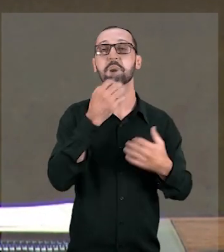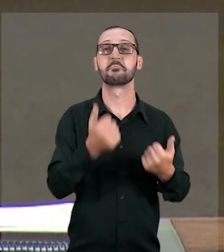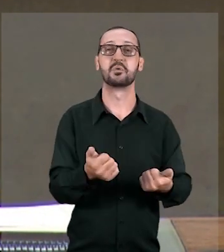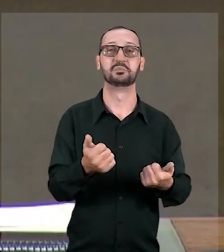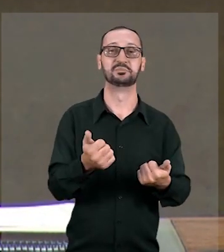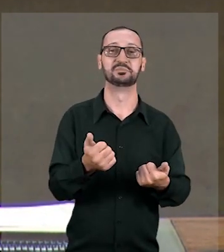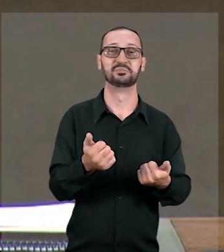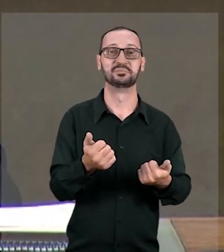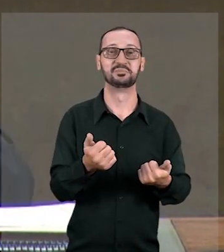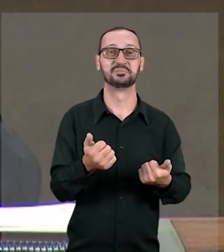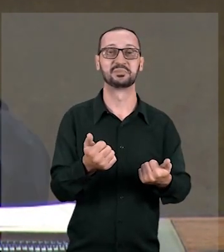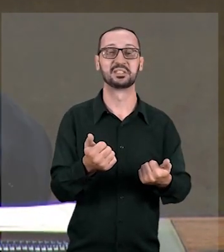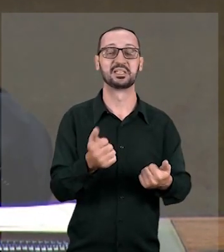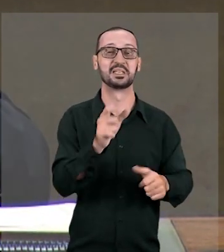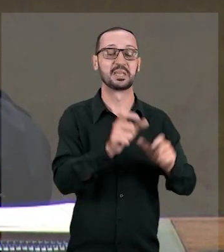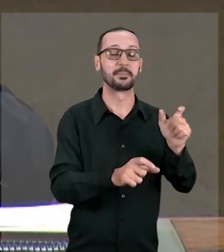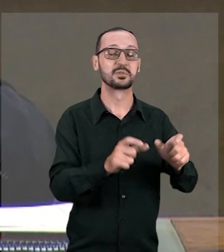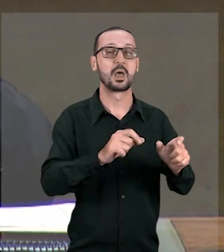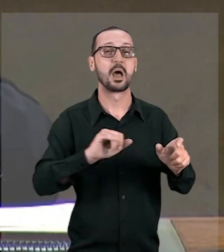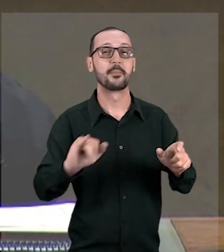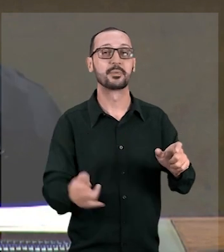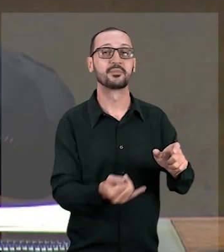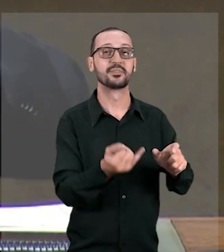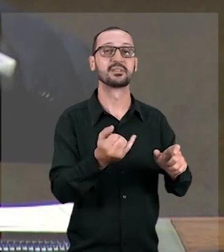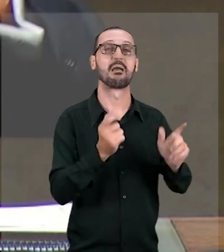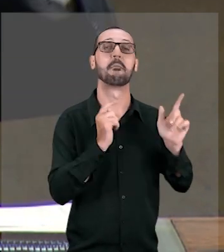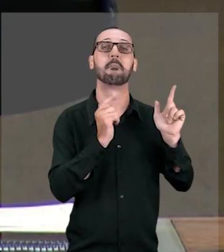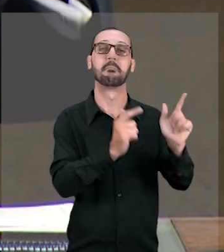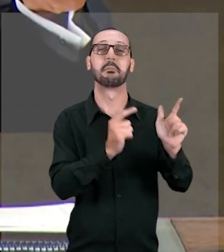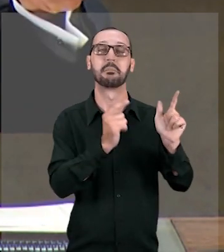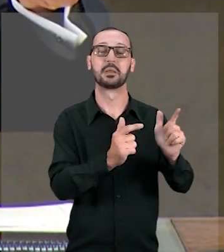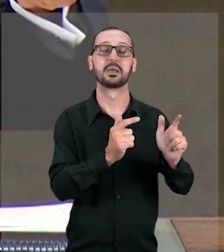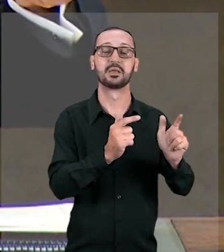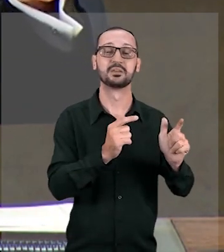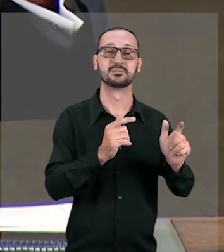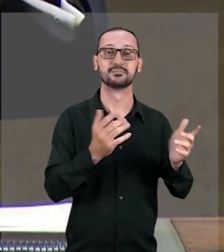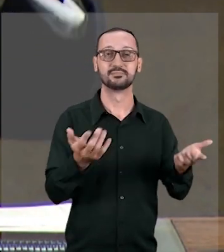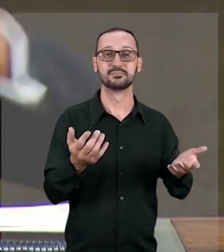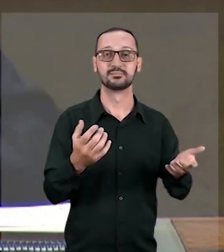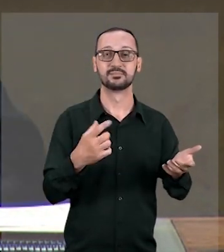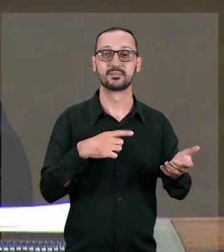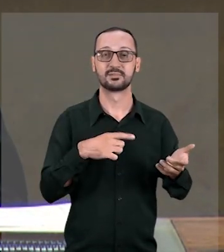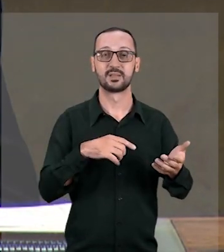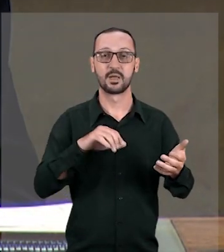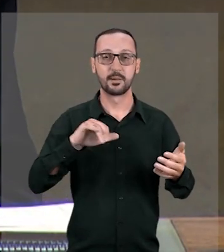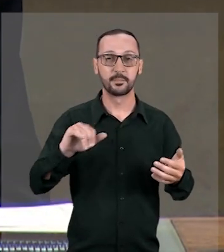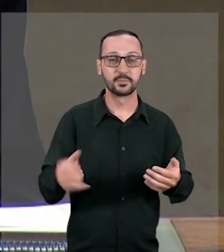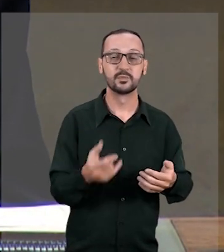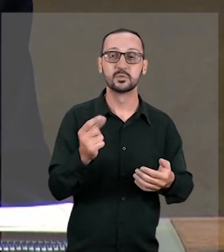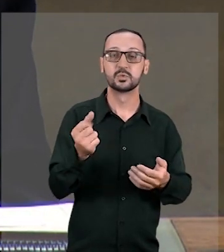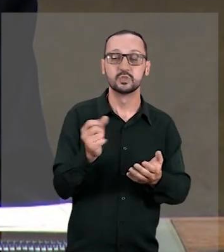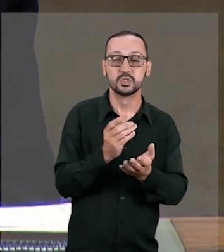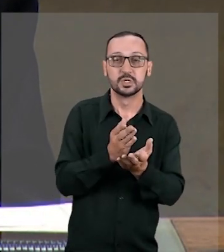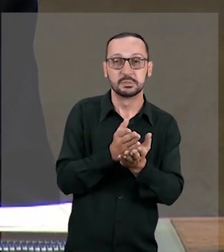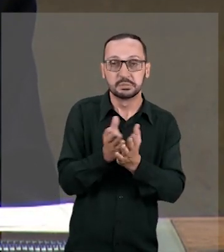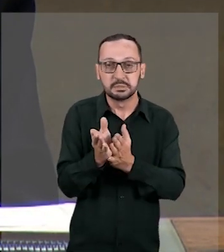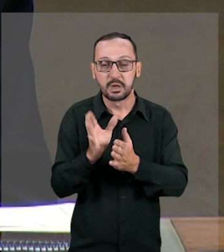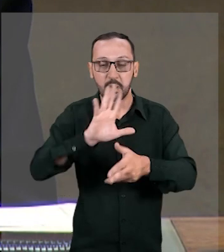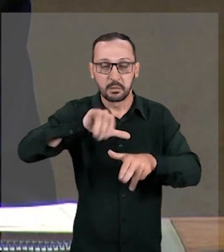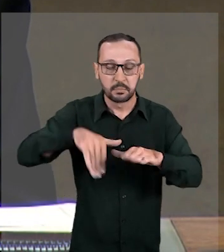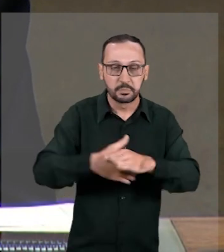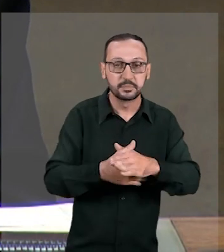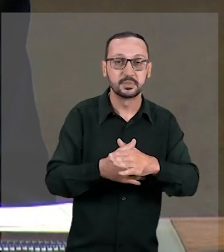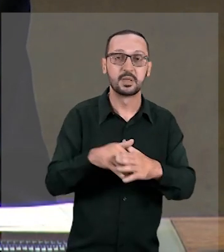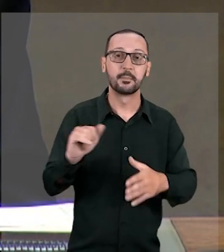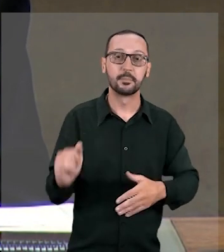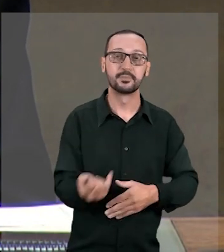compensa e muitas vezes o sujeito desfruta até o último dos seus dias, até o último centavo do que desviou dos